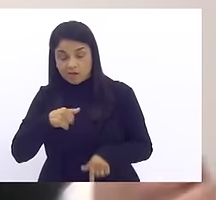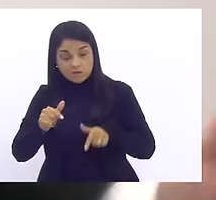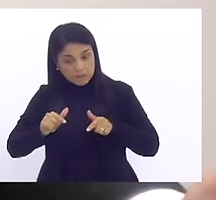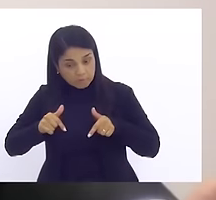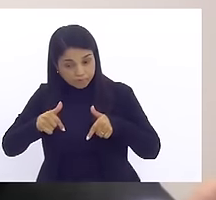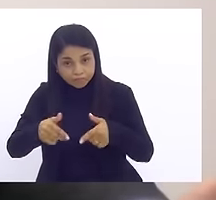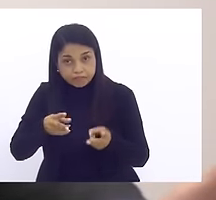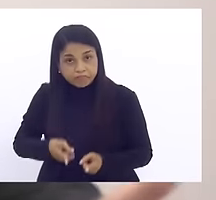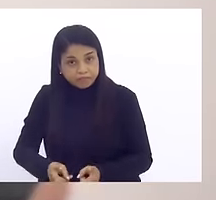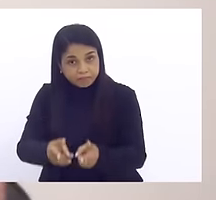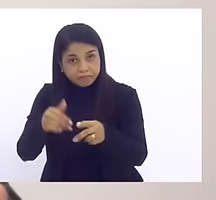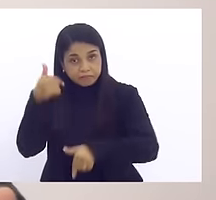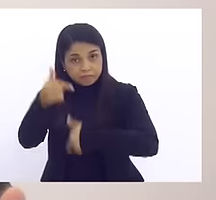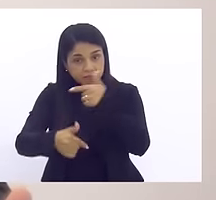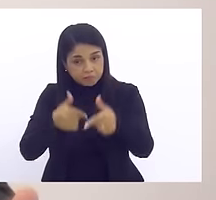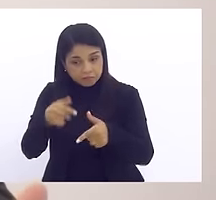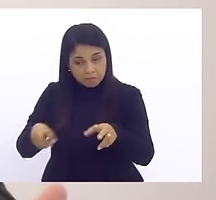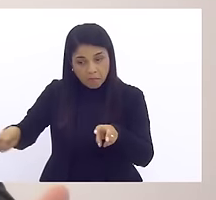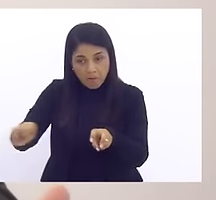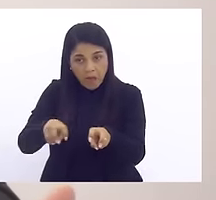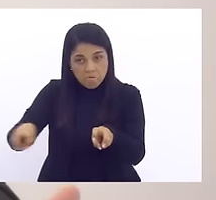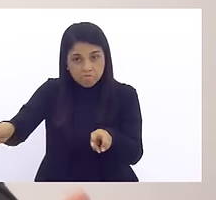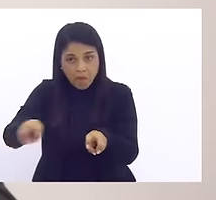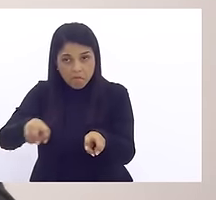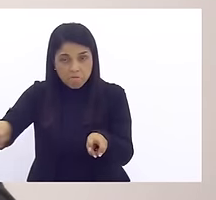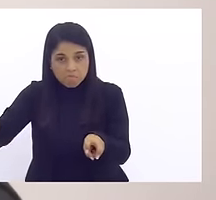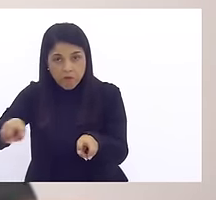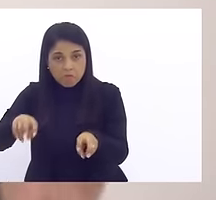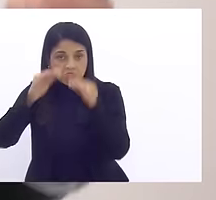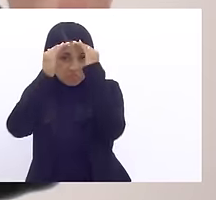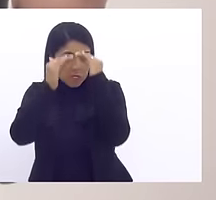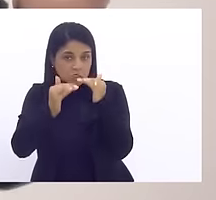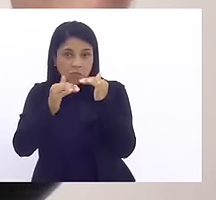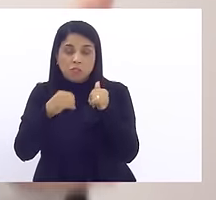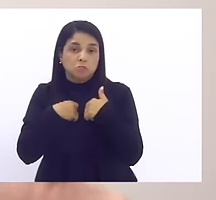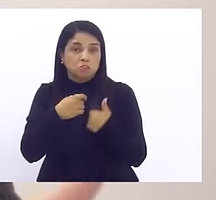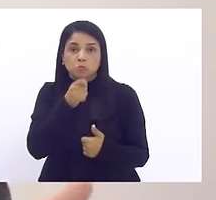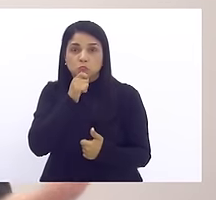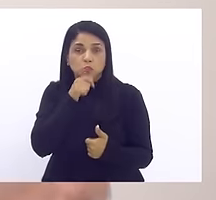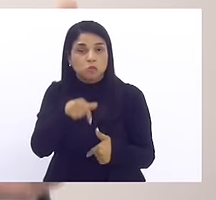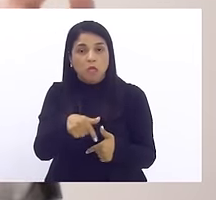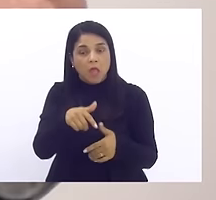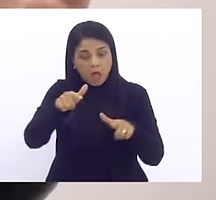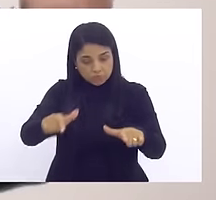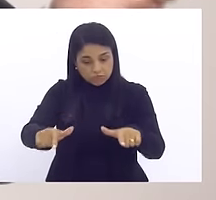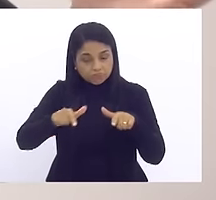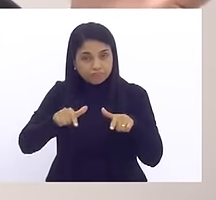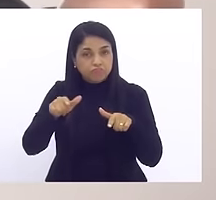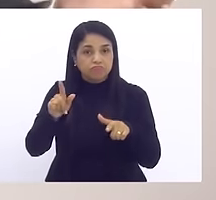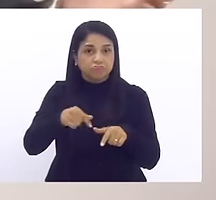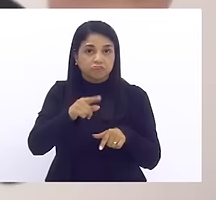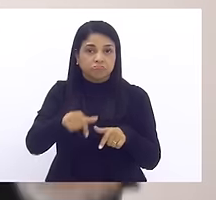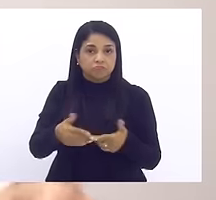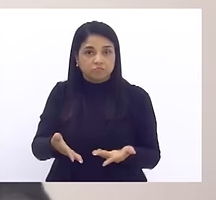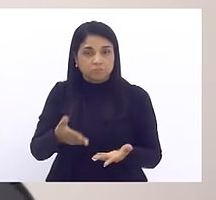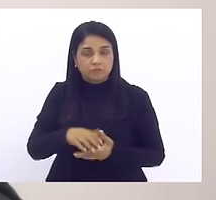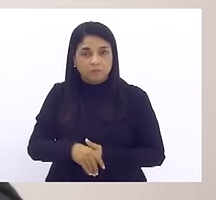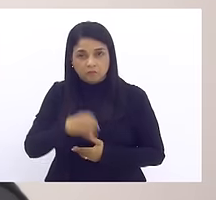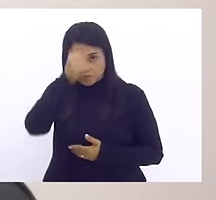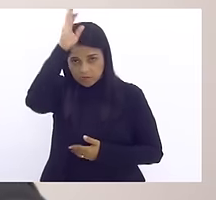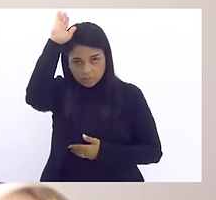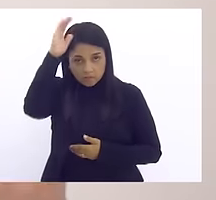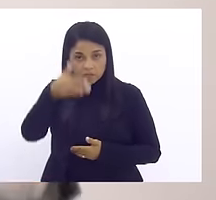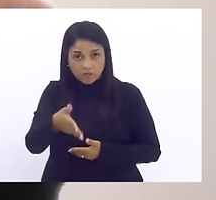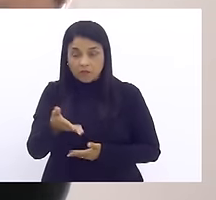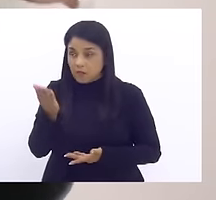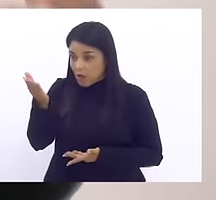quebrando uma determinação do bombeiro é isso O advogado falou aqui que não foi caçado porque essa era a pergunta que eu ia fazer